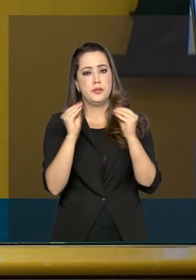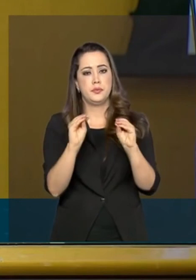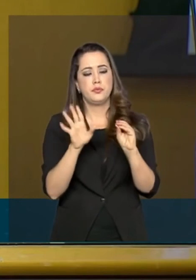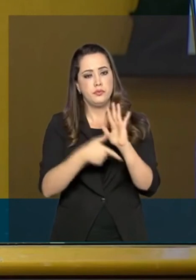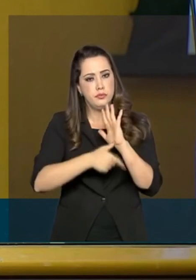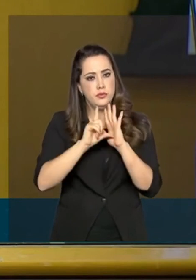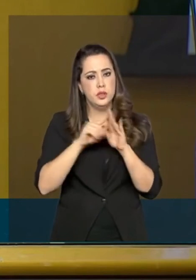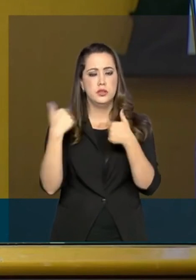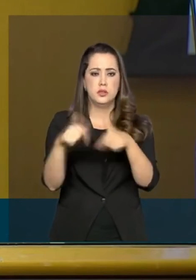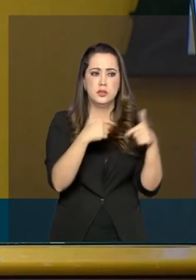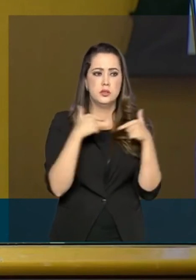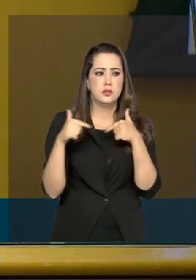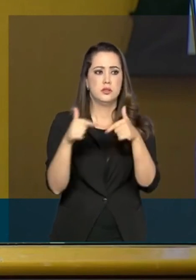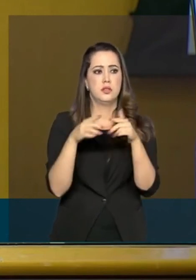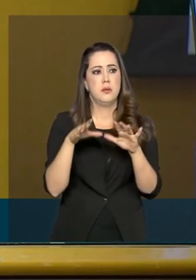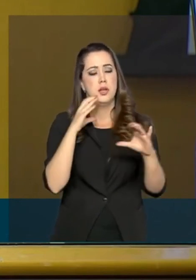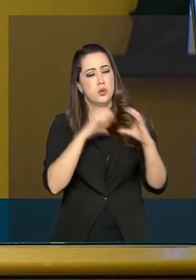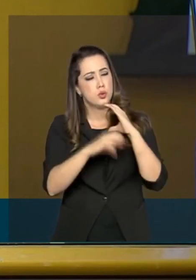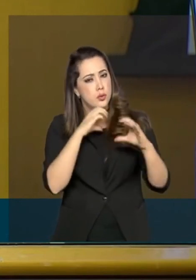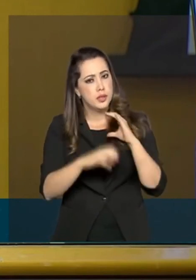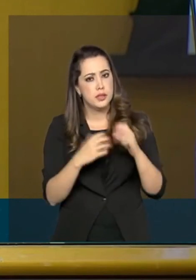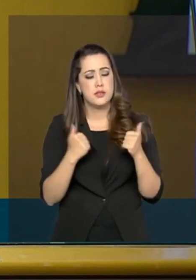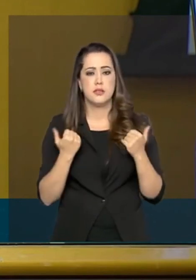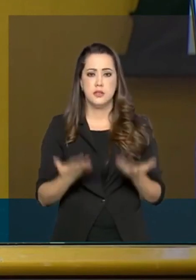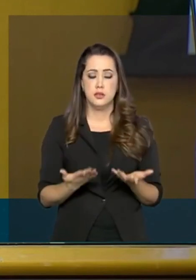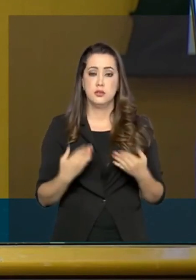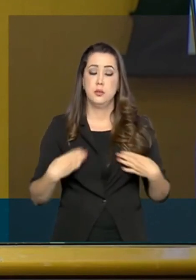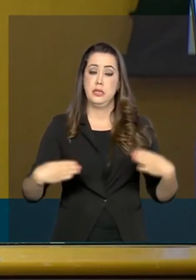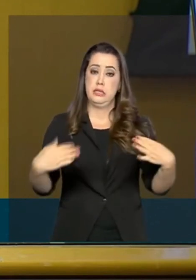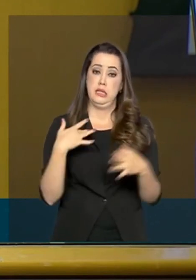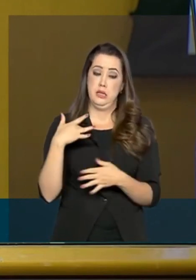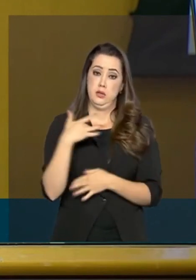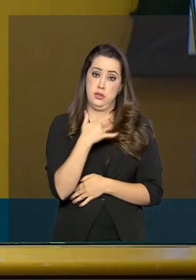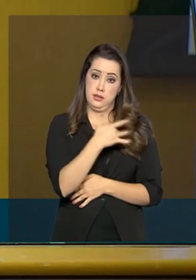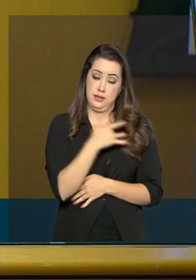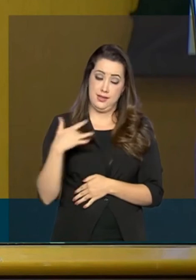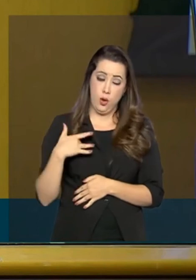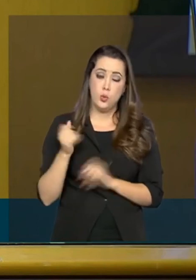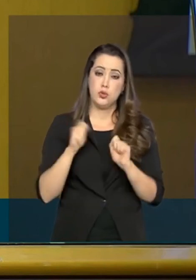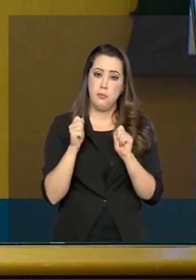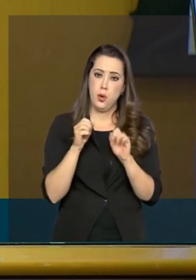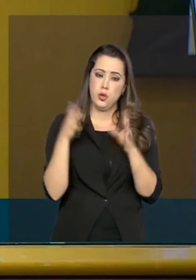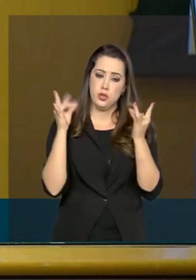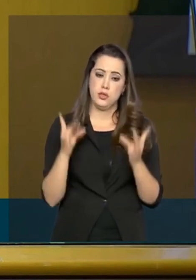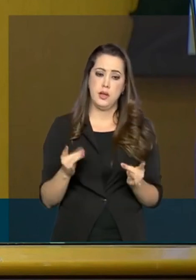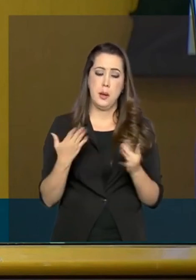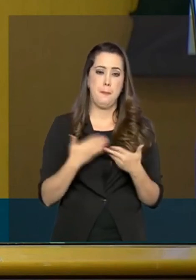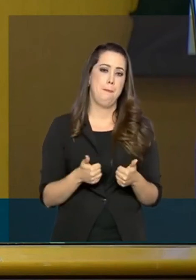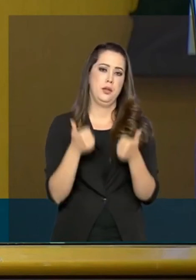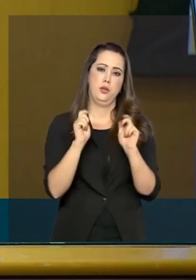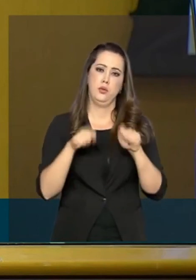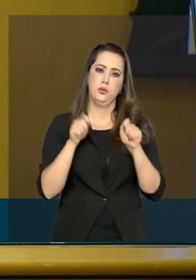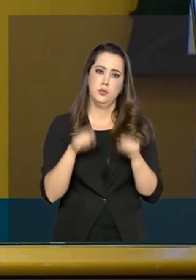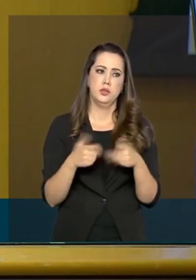antecipado com o trabalho de educomunicação, que aí o Ministério pode falar melhor do que foi feito aqui agora, né? A doutora Mayra está